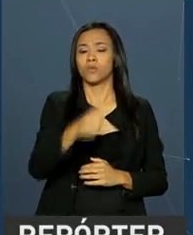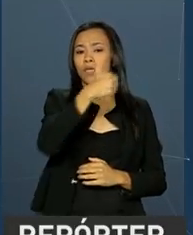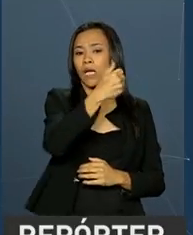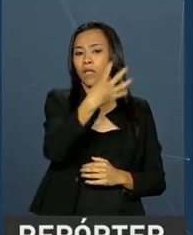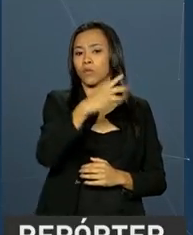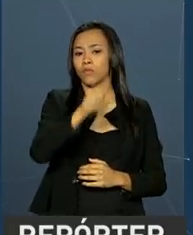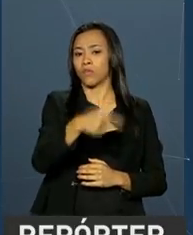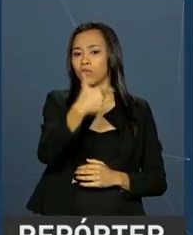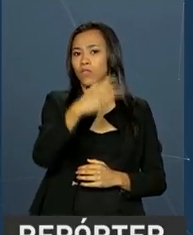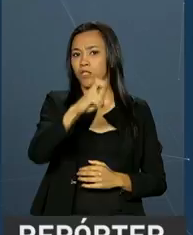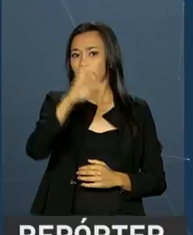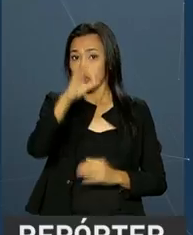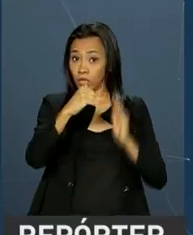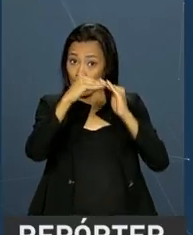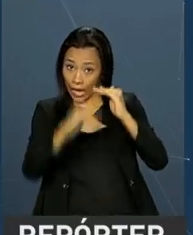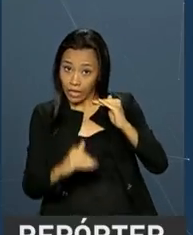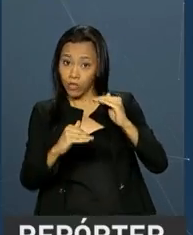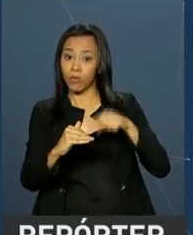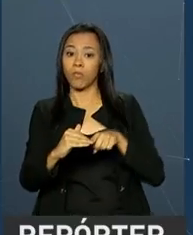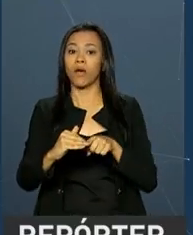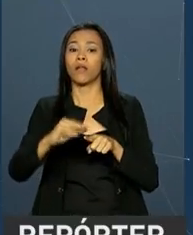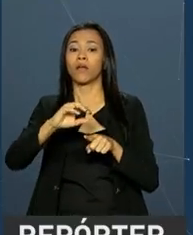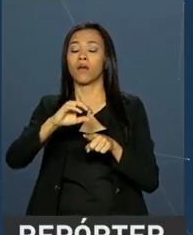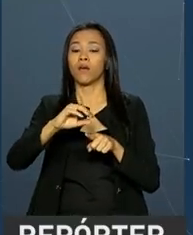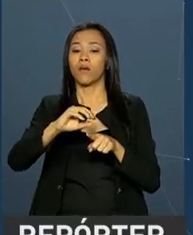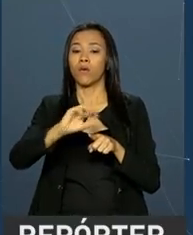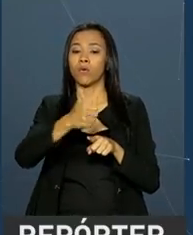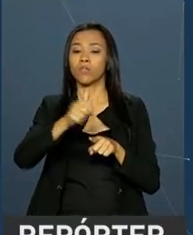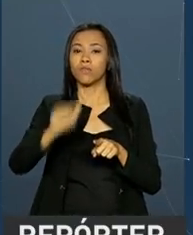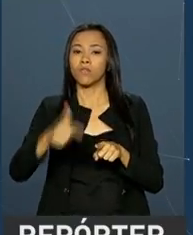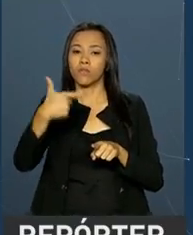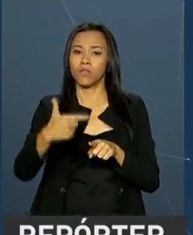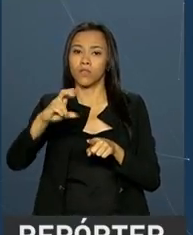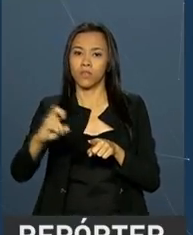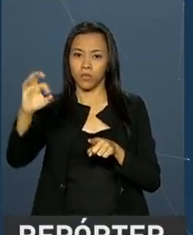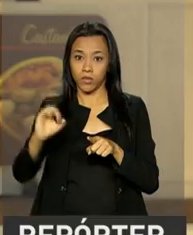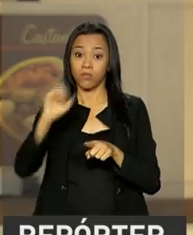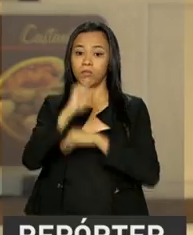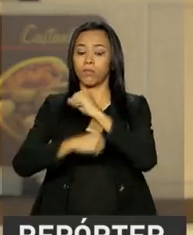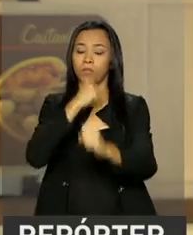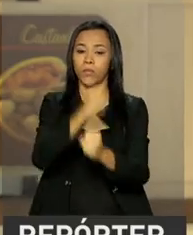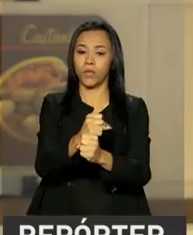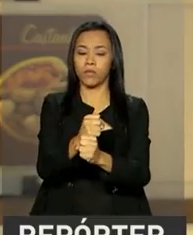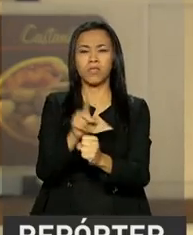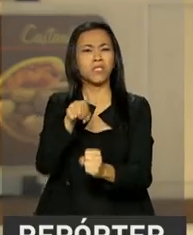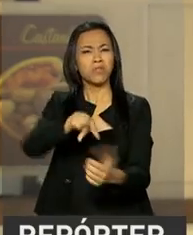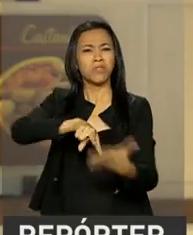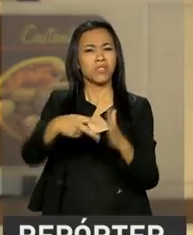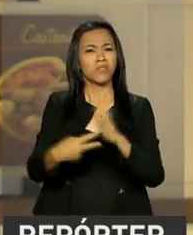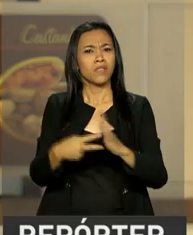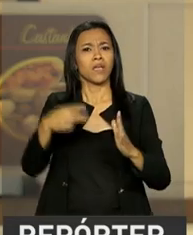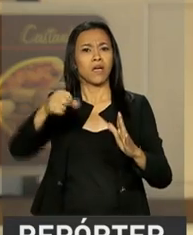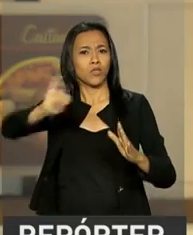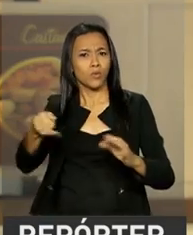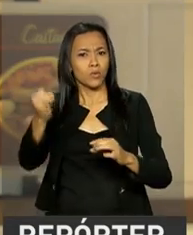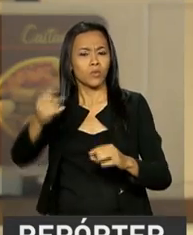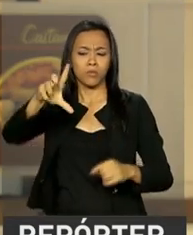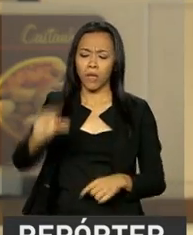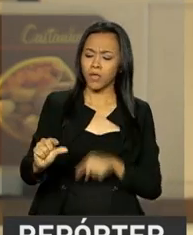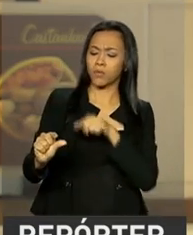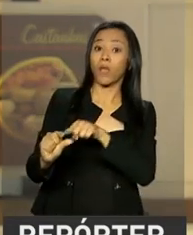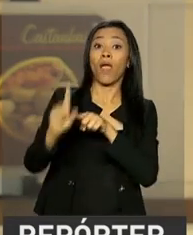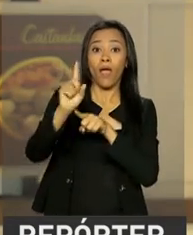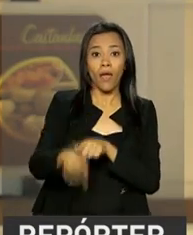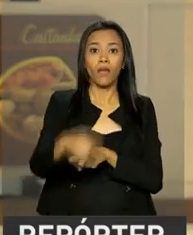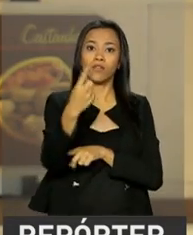14,25 por cento para 11,25 por cento ao ano na prática juros baixos significam